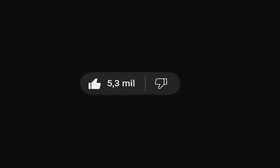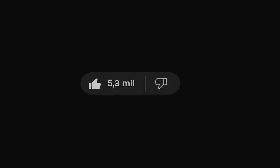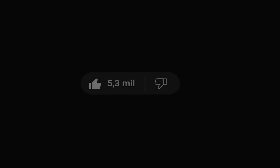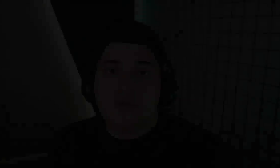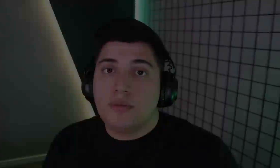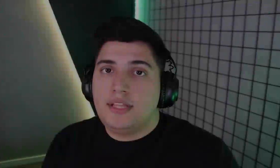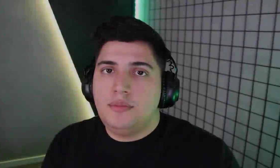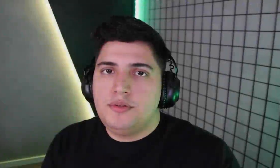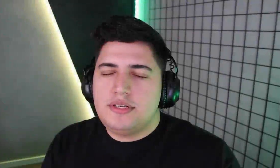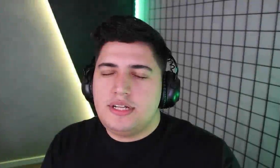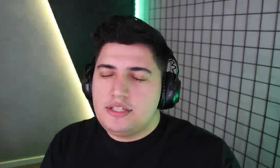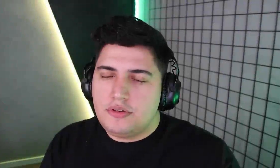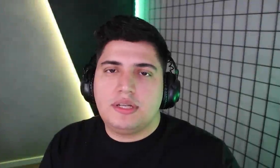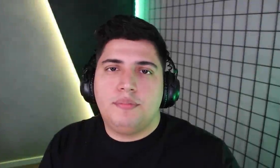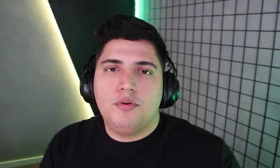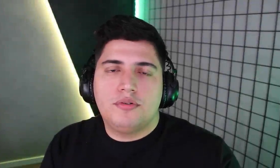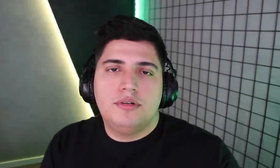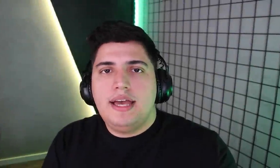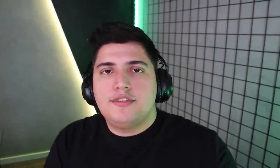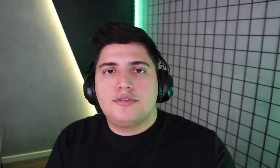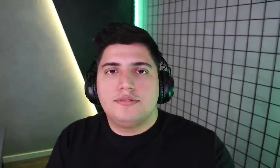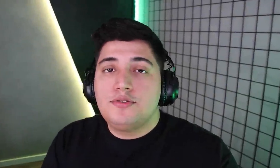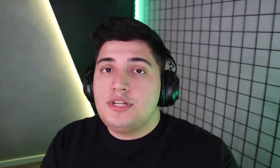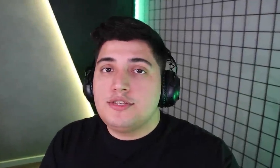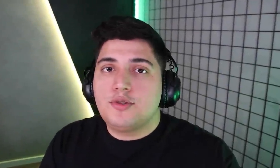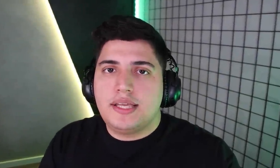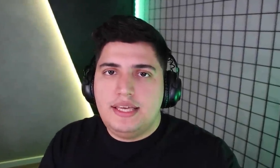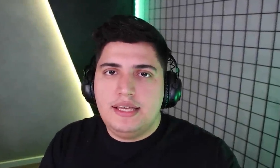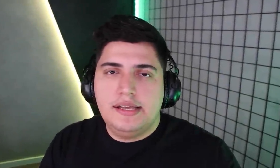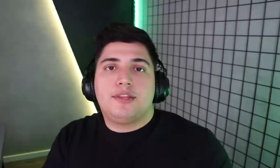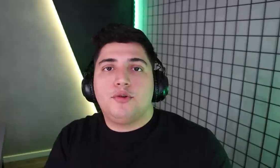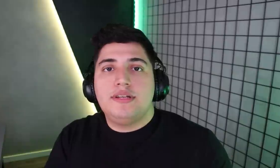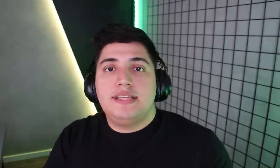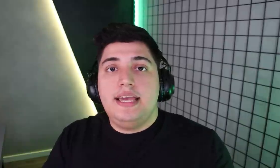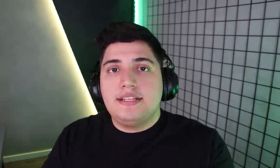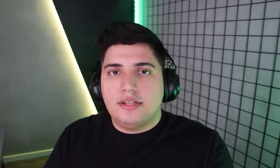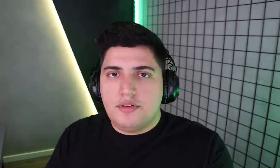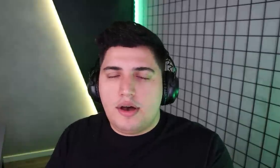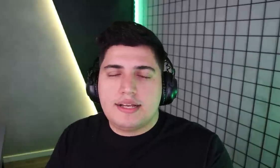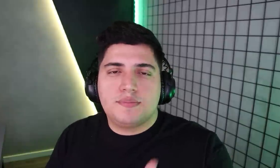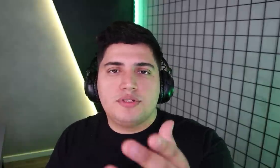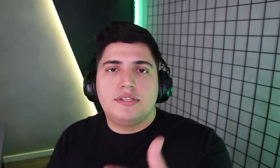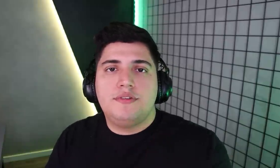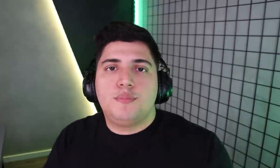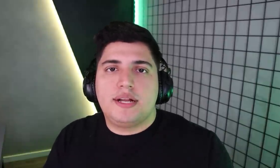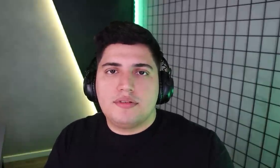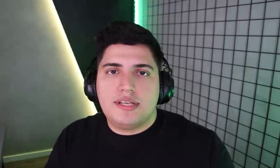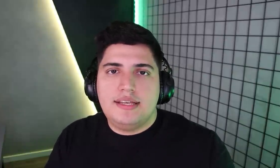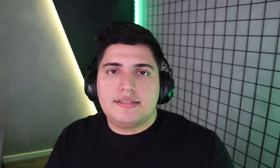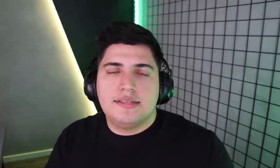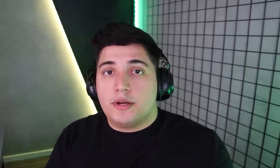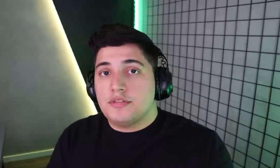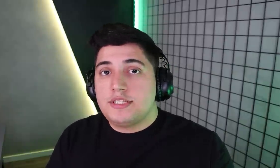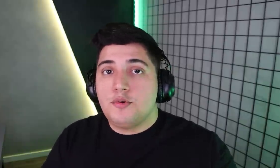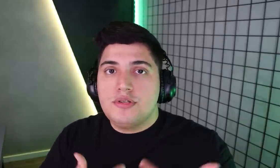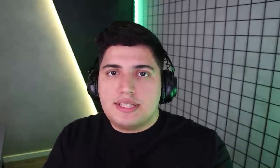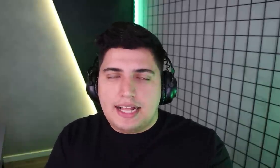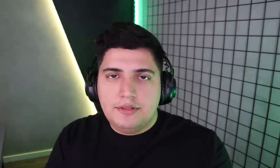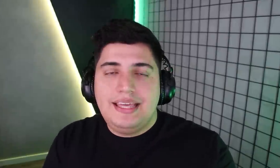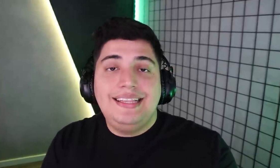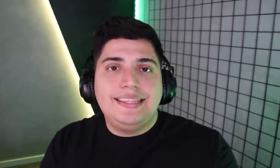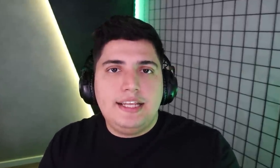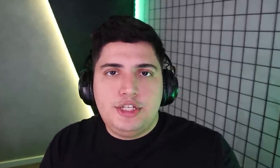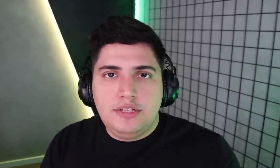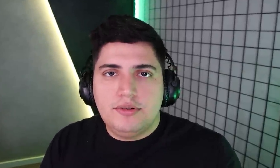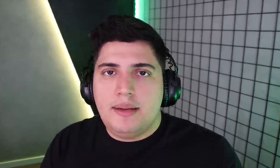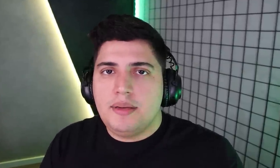like nesse vídeo. Meu sonho é bater 1 milhão de inscritos, falta pouco. E é isso. Todos os dias estou aqui, 14 e 19 horas, postando vídeo para vocês. Espero que vocês tenham